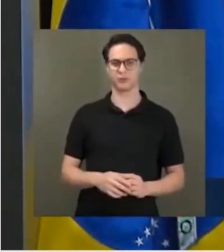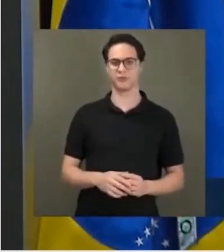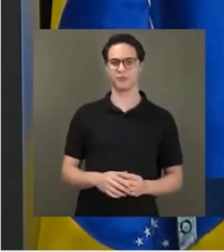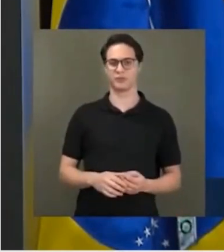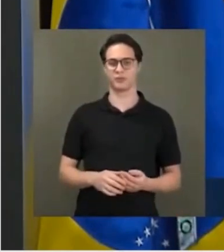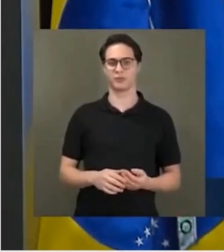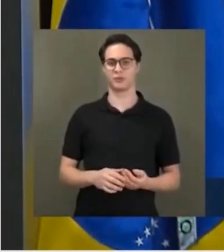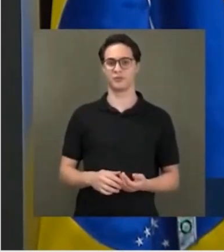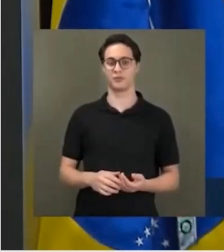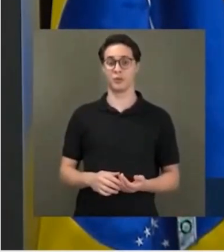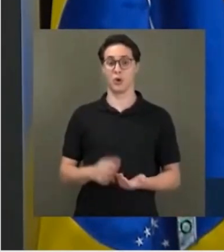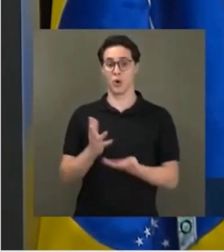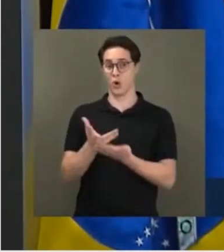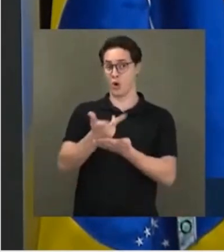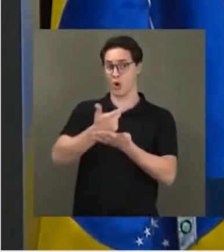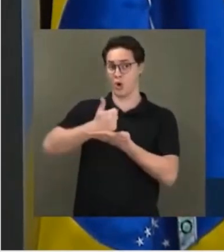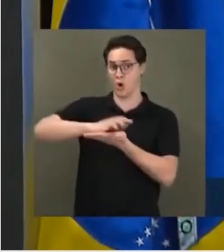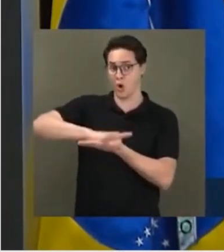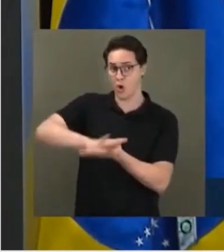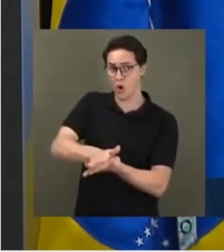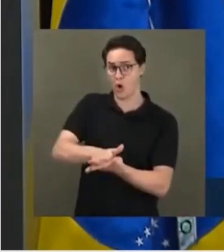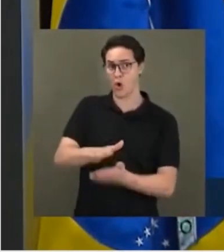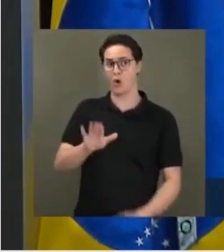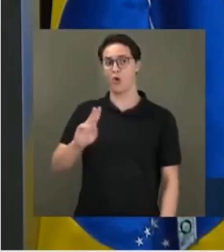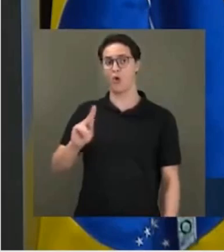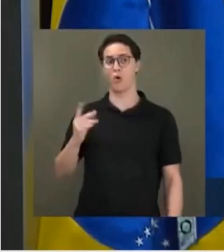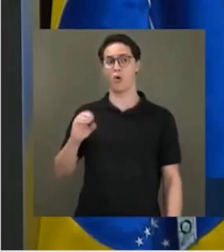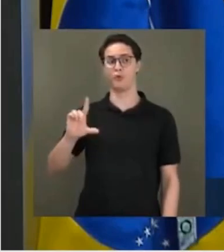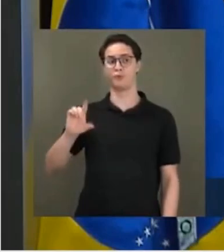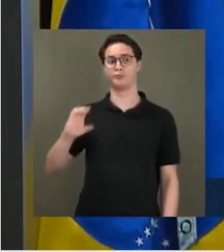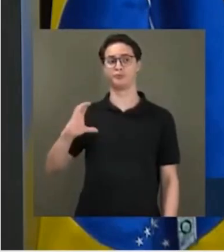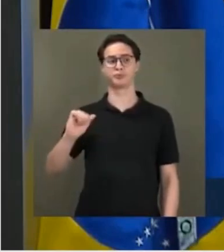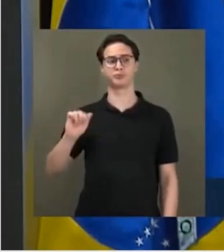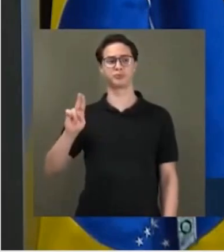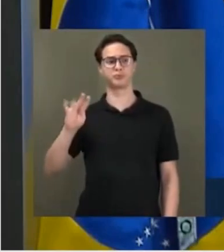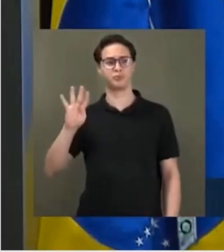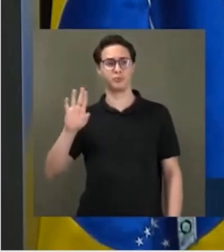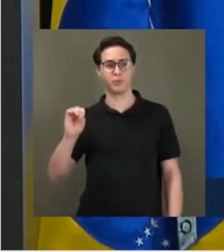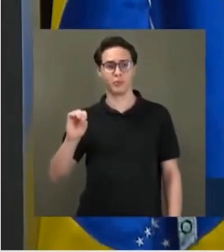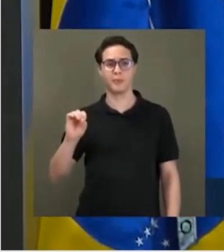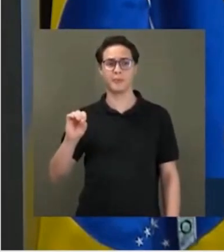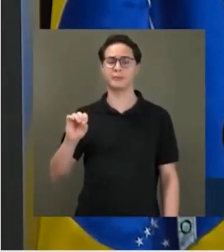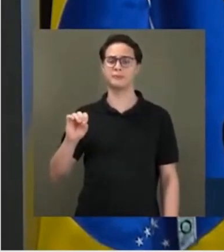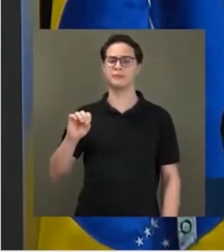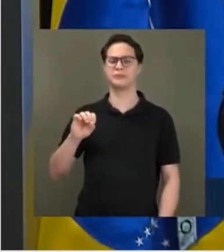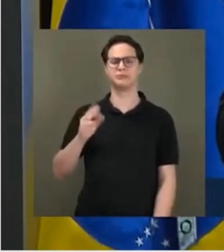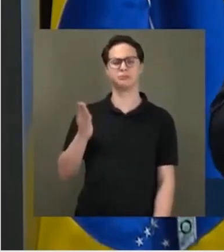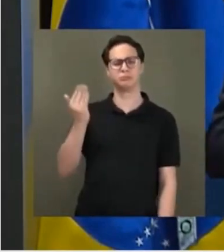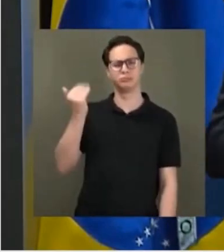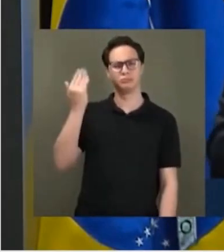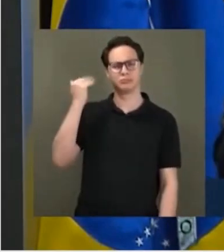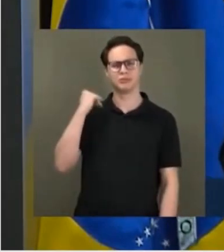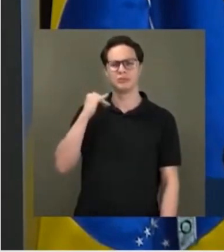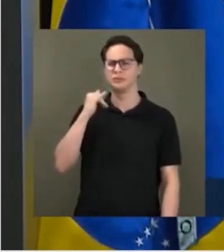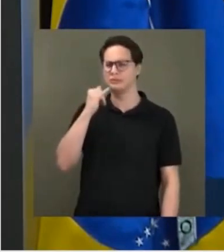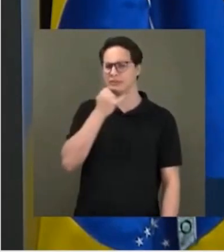piores Capítulos dos mais sombrios dos mais